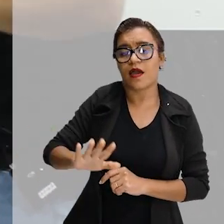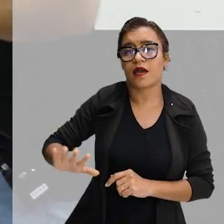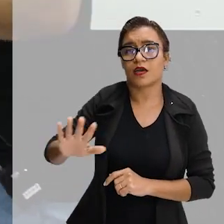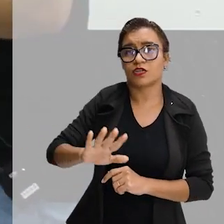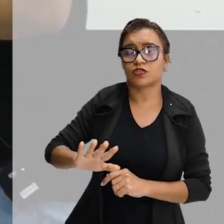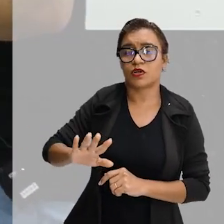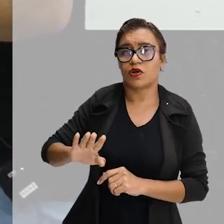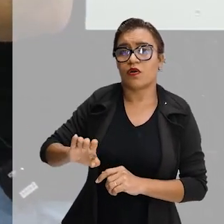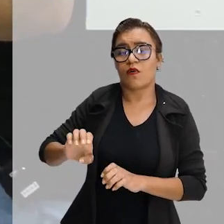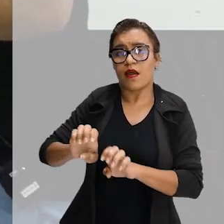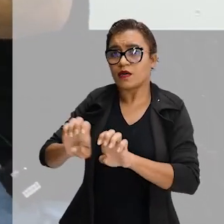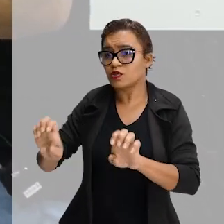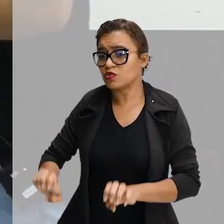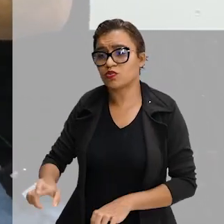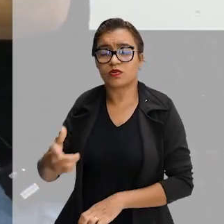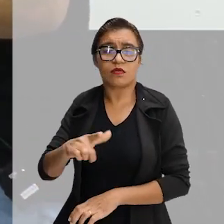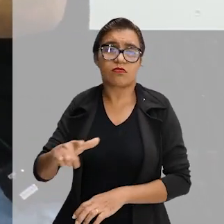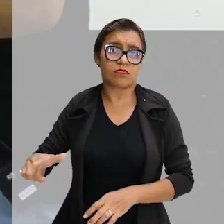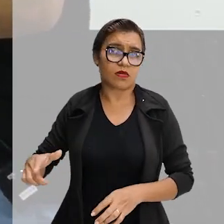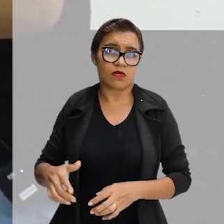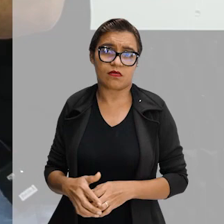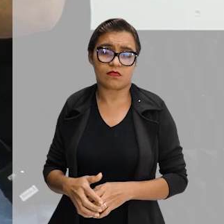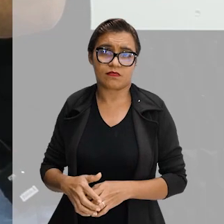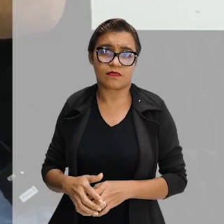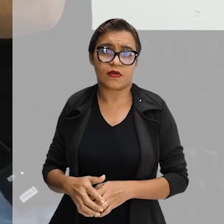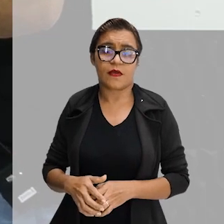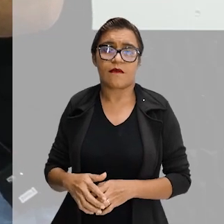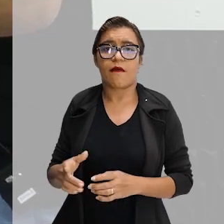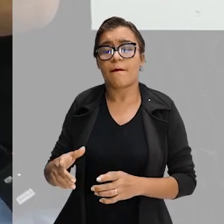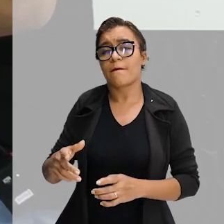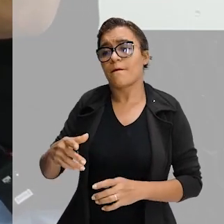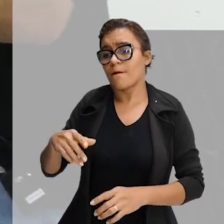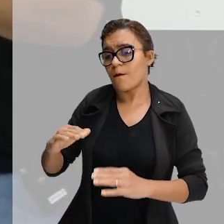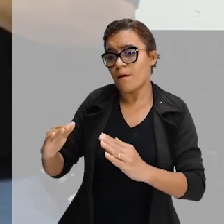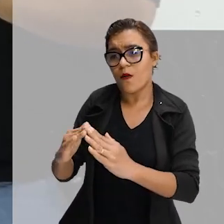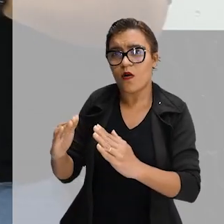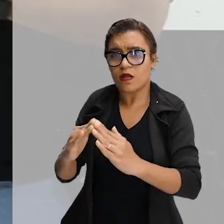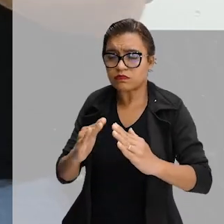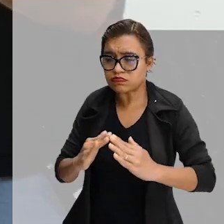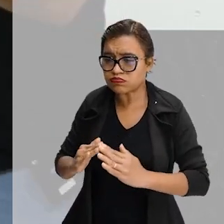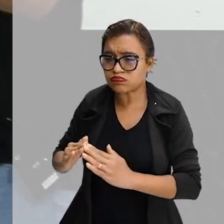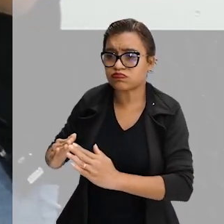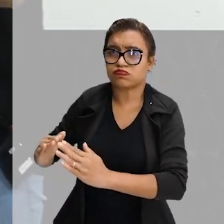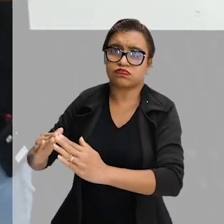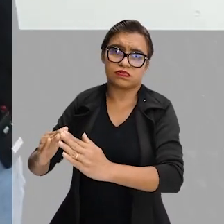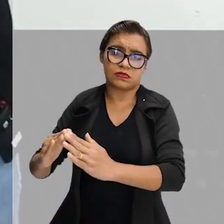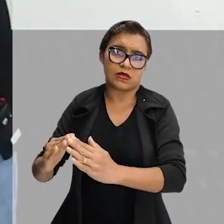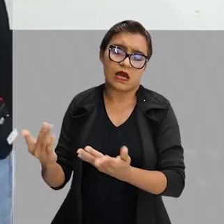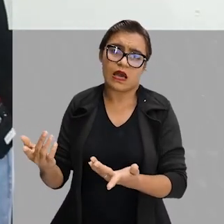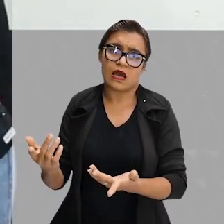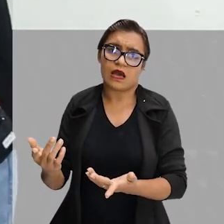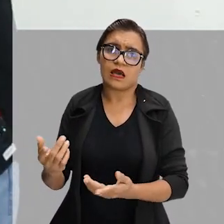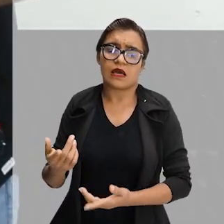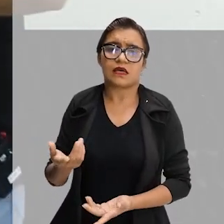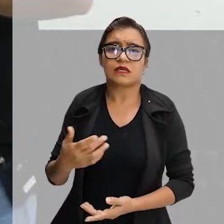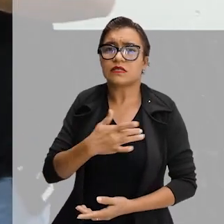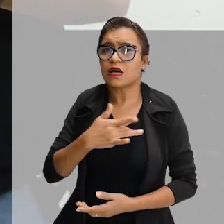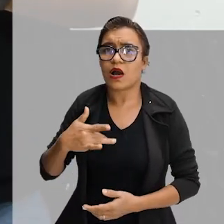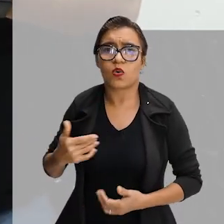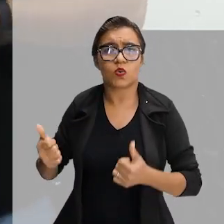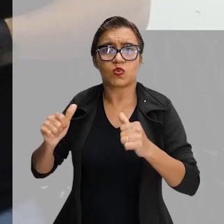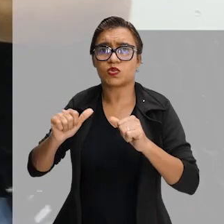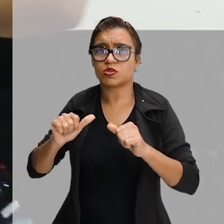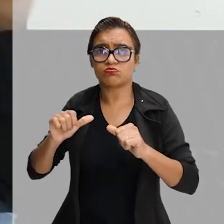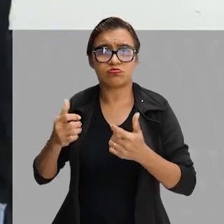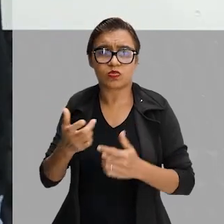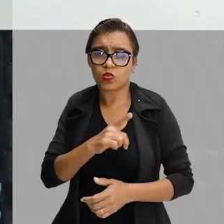estrutura alguma, ou seja, ele vai para as periferias, perfeito? Sem saneamento básico, sem água encanada,